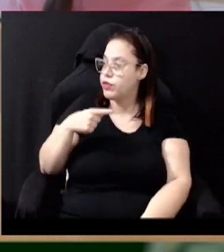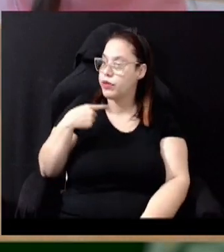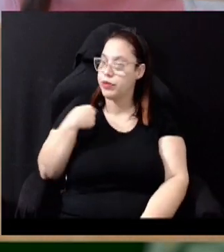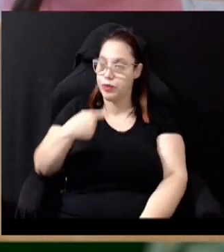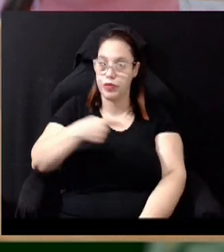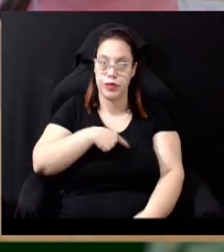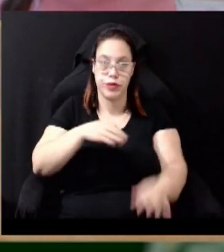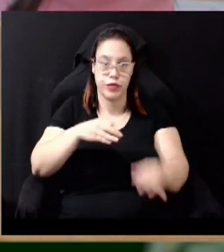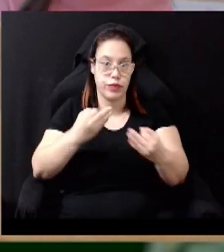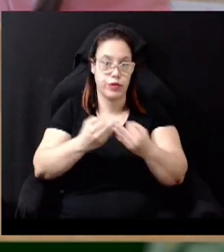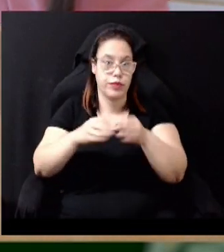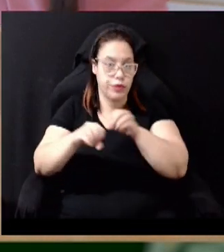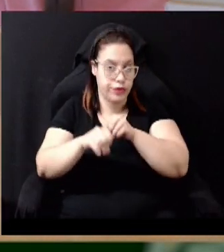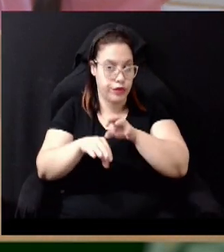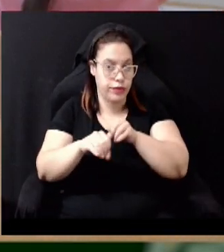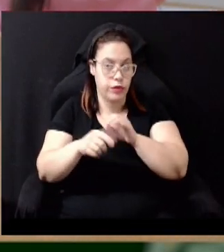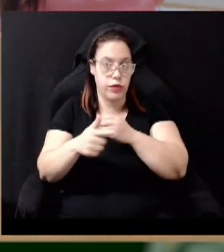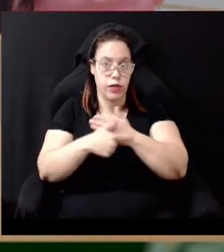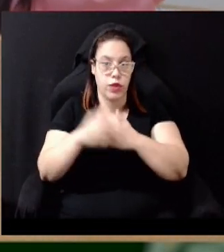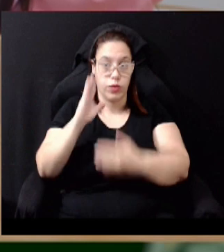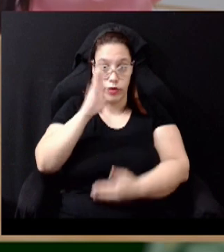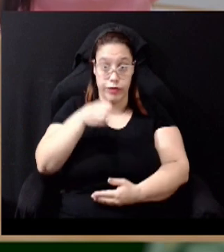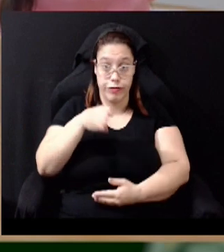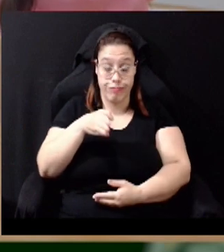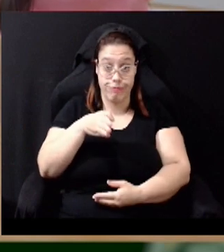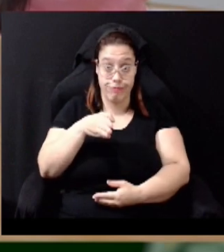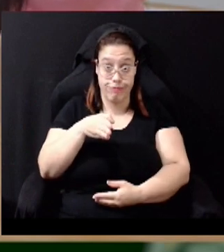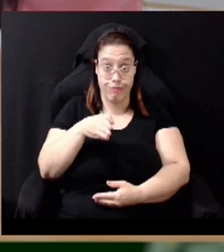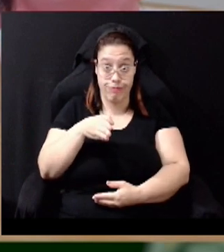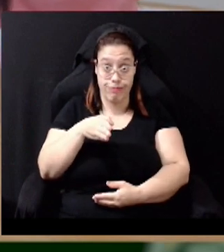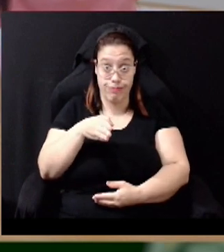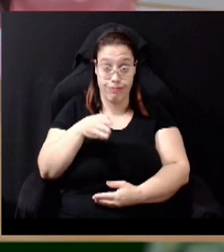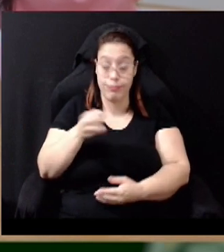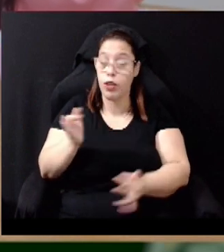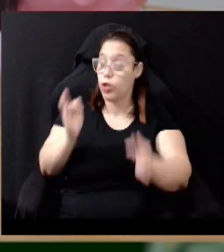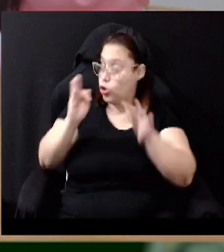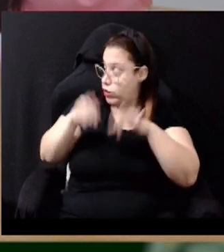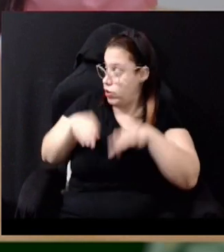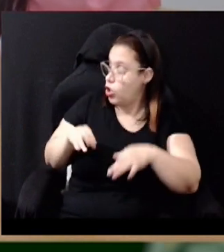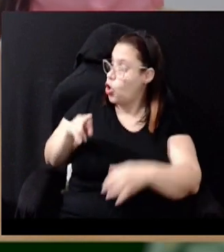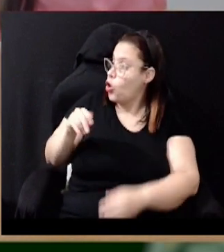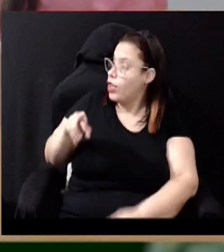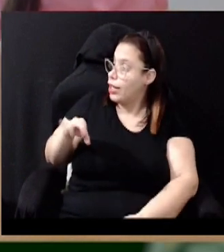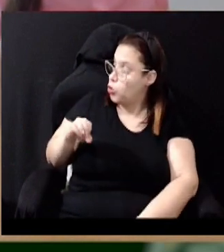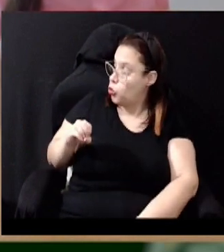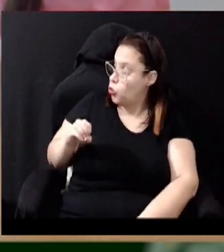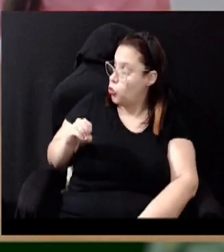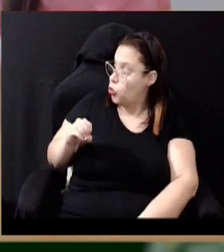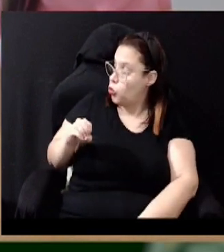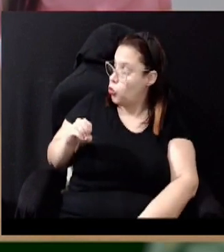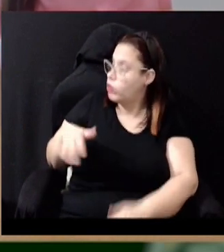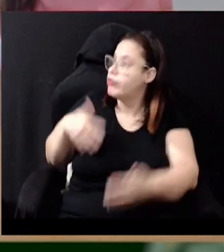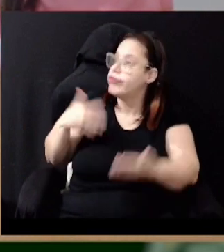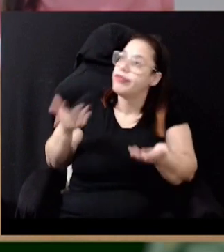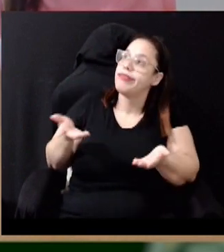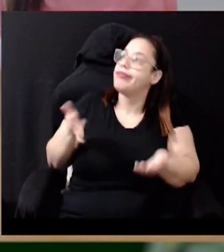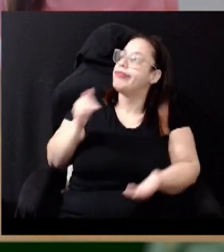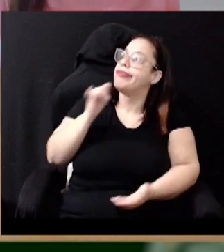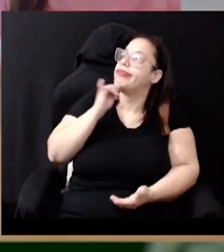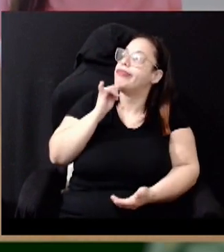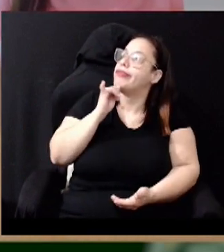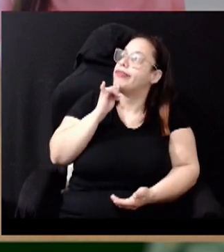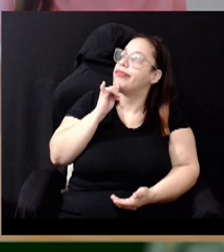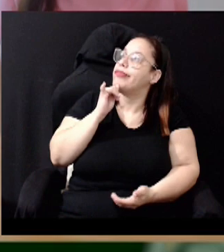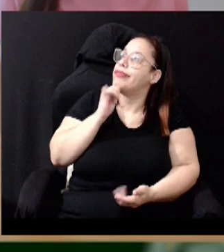orientação. Esse é o papel principal. Bom, exatamente sobre isso, para a gente finalizar, Rodrigo. Quando há, por exemplo, uma questão